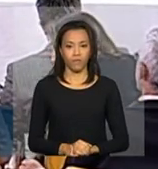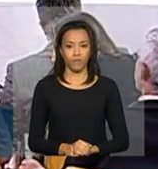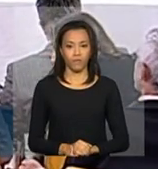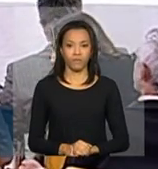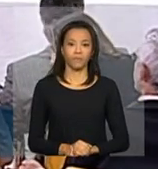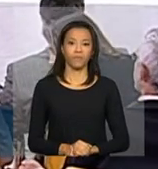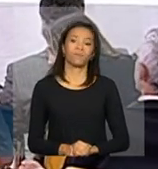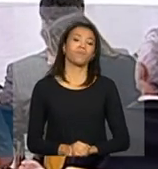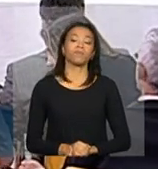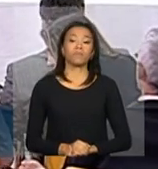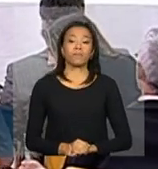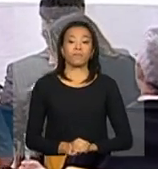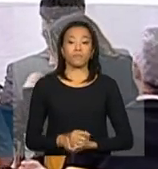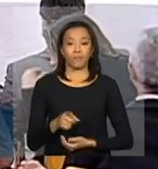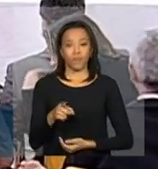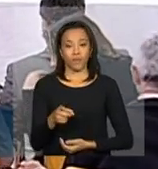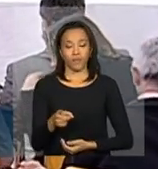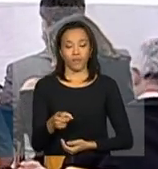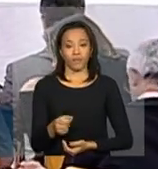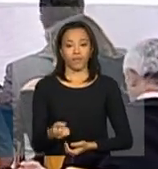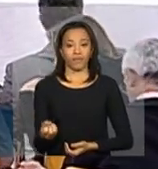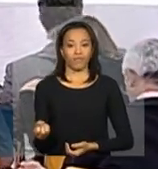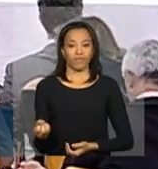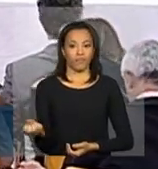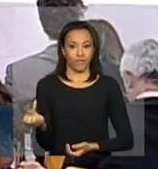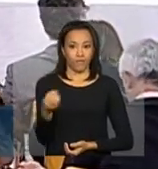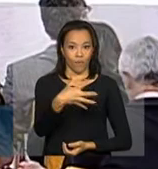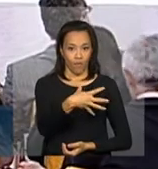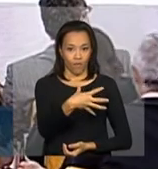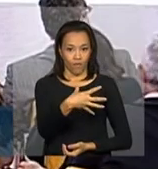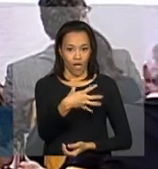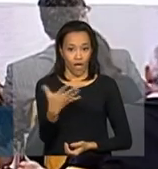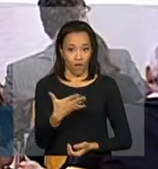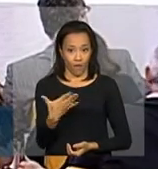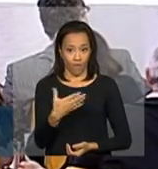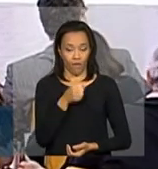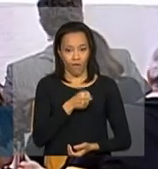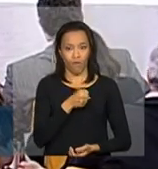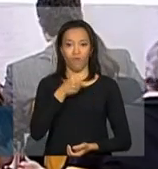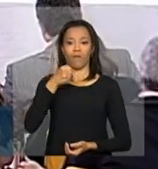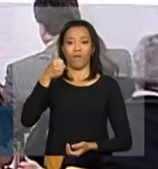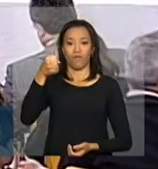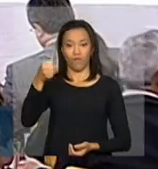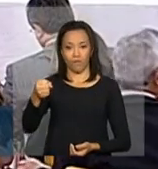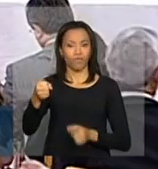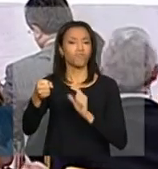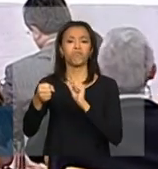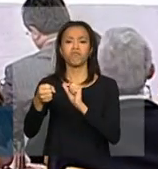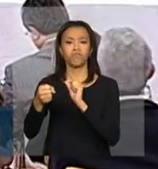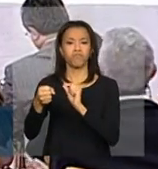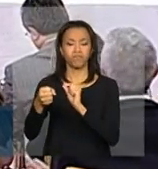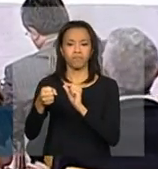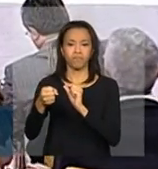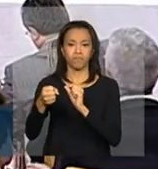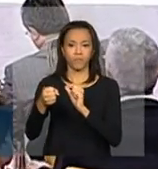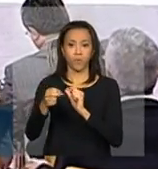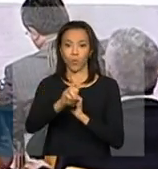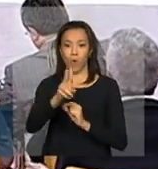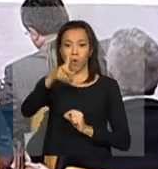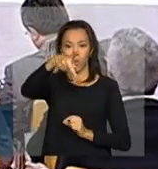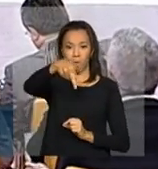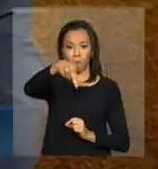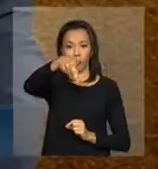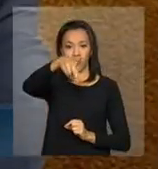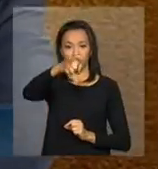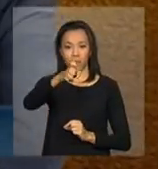Bom, nessa nova rodada, a gente queria passar a palavra exatamente para o Pedro Pontual, que